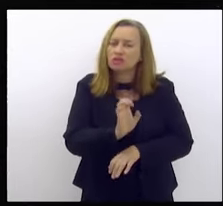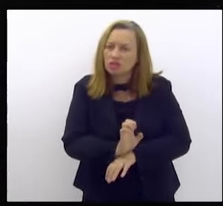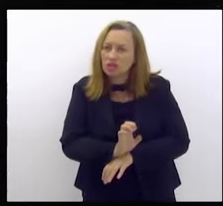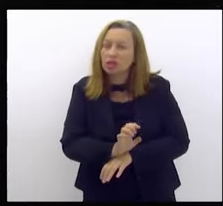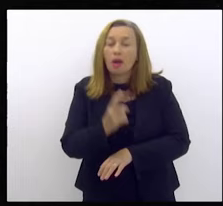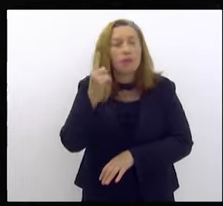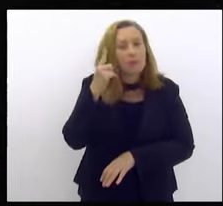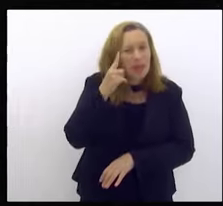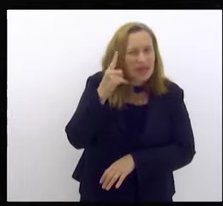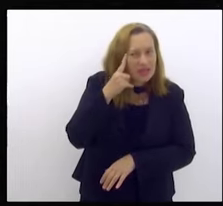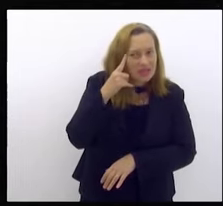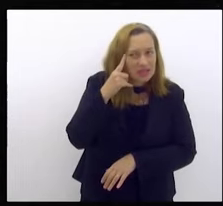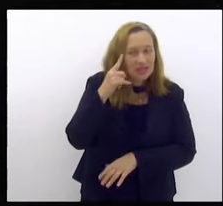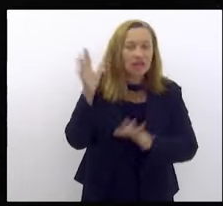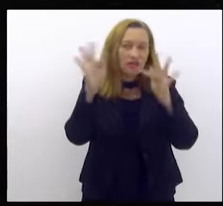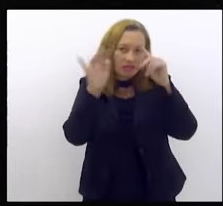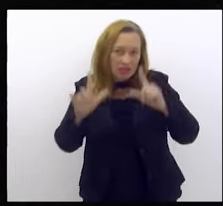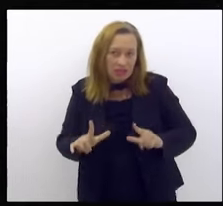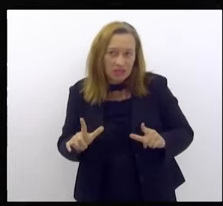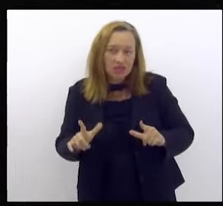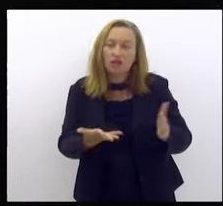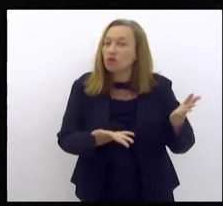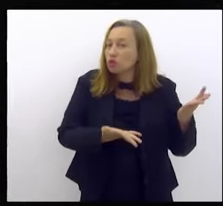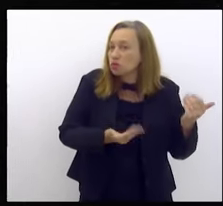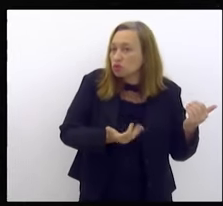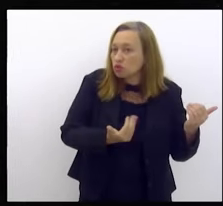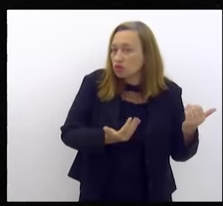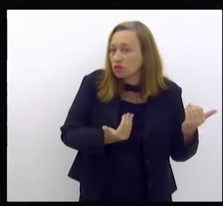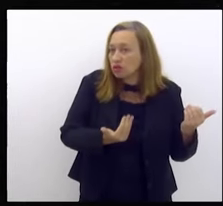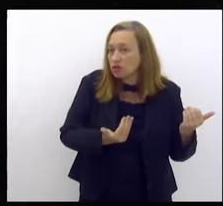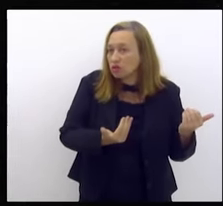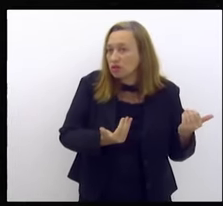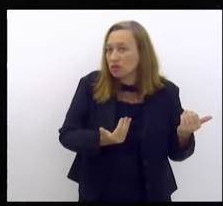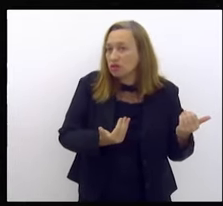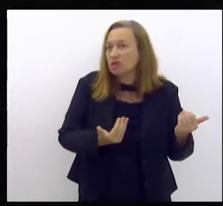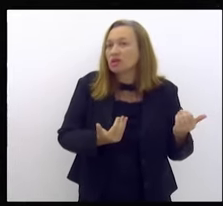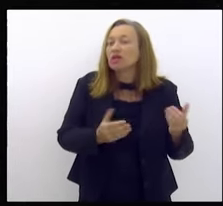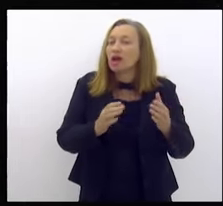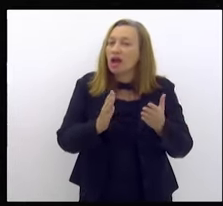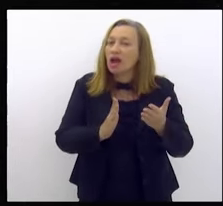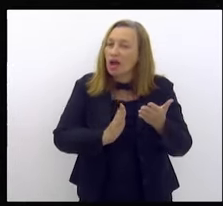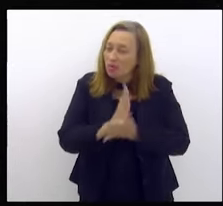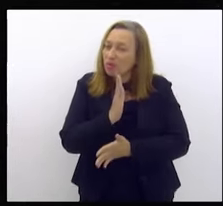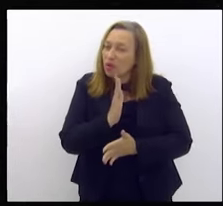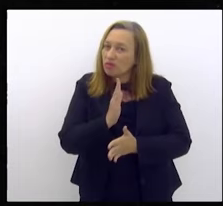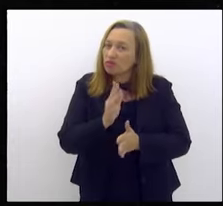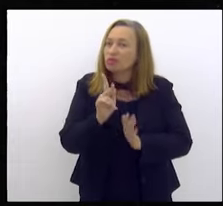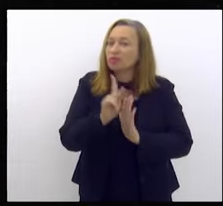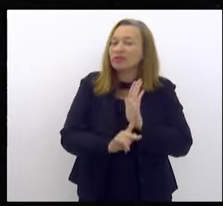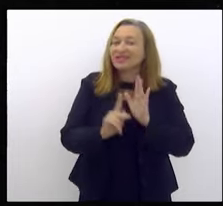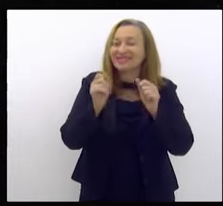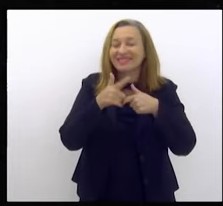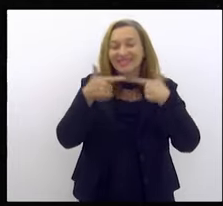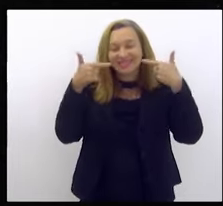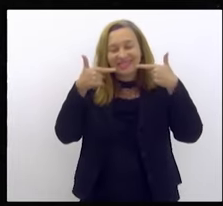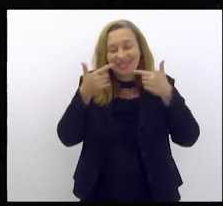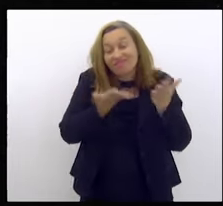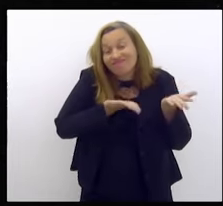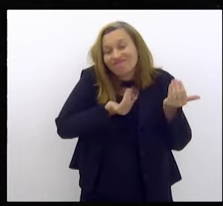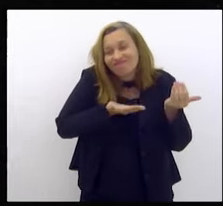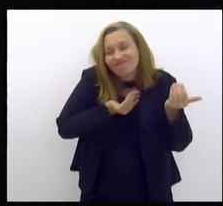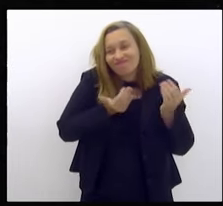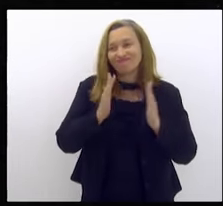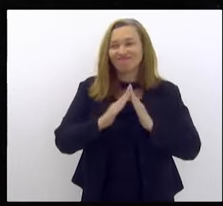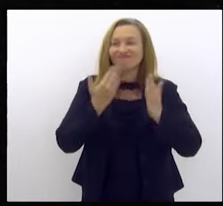se você pensa na felicidade da juventude fluminense, sancione esse projeto, faça o sorriso do nosso jovem da